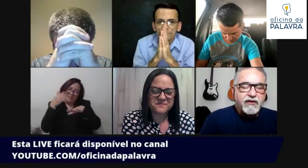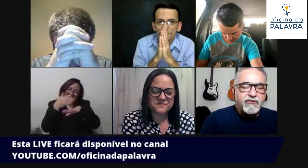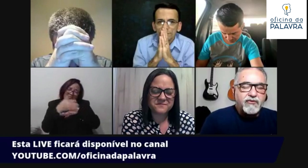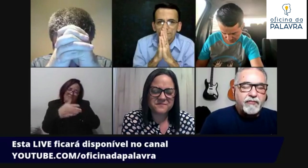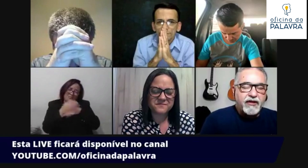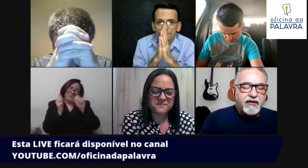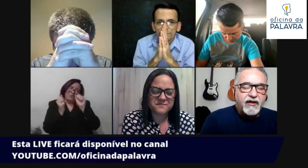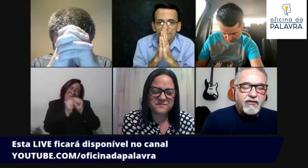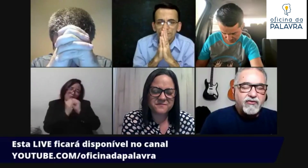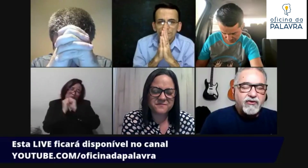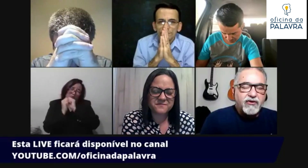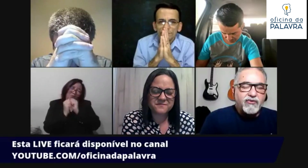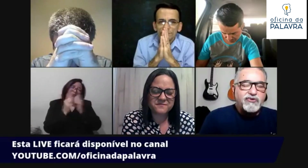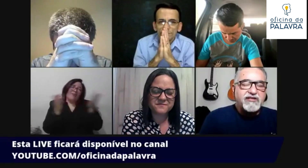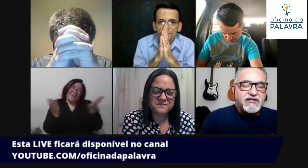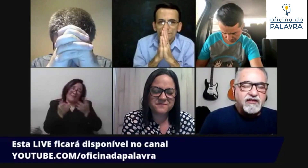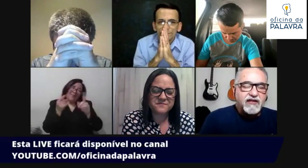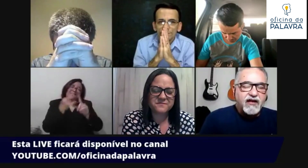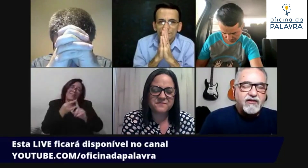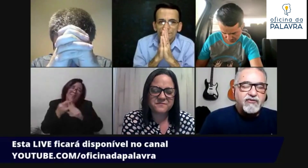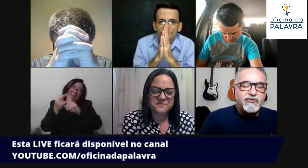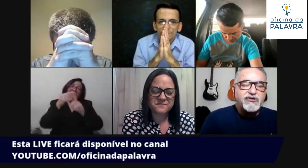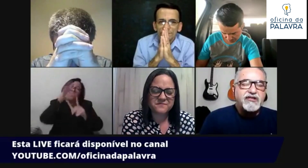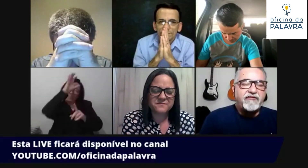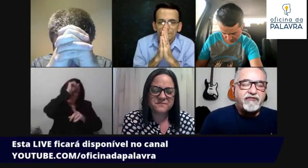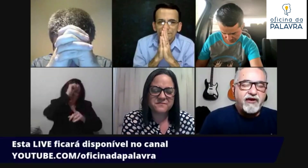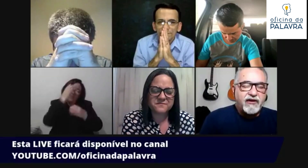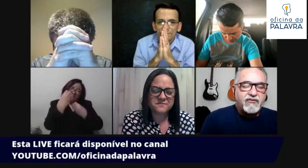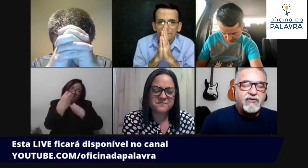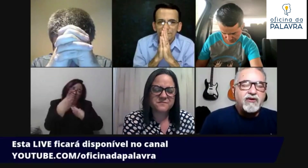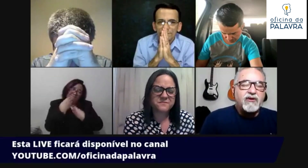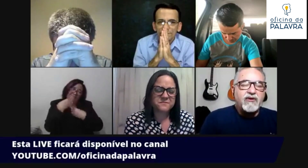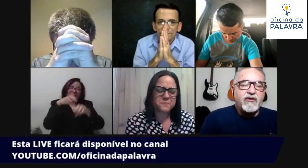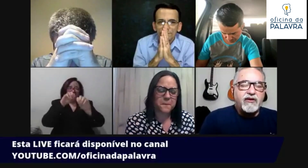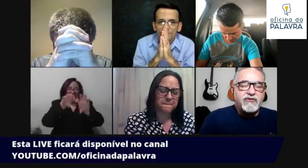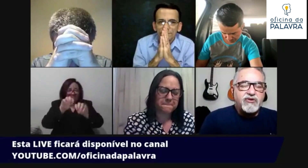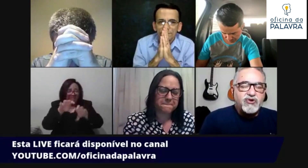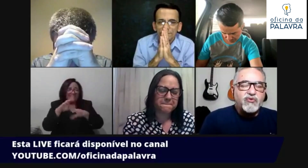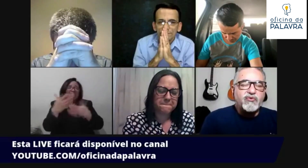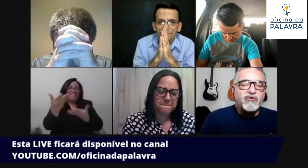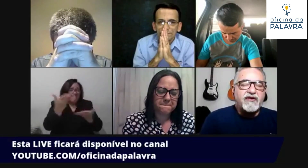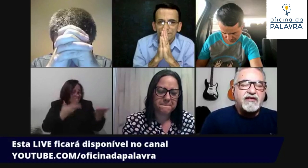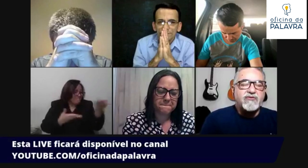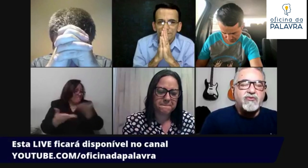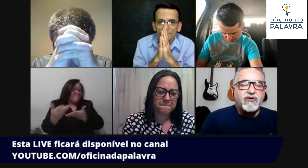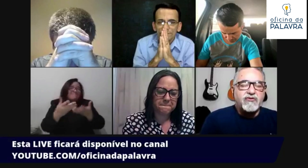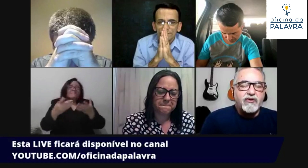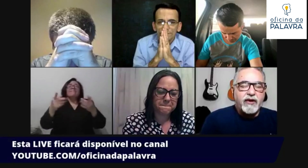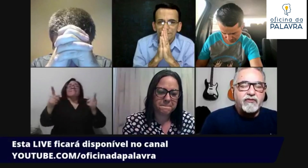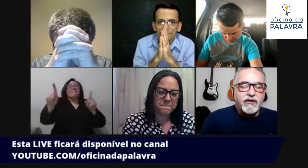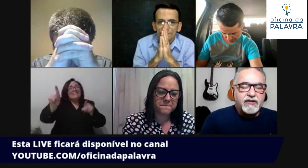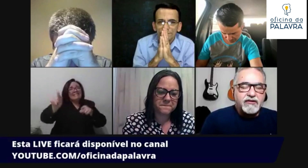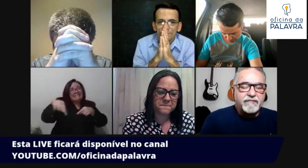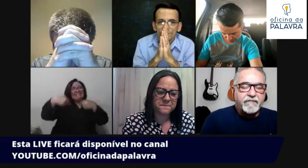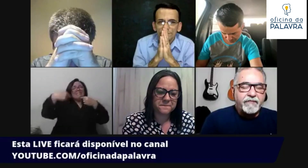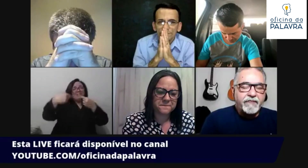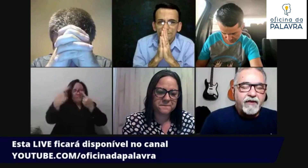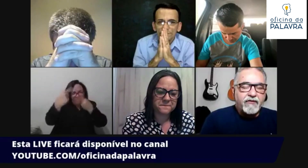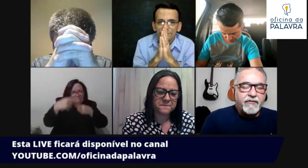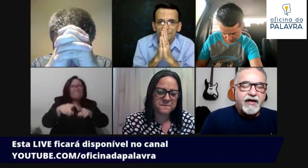nesse período, aprendendo, nos ensinando, nos desafiando, ó Deus, e juntos fazendo com que o teu reino